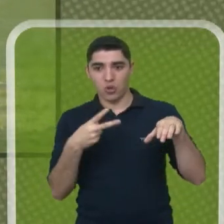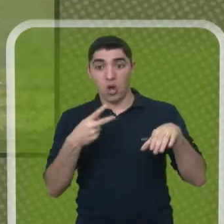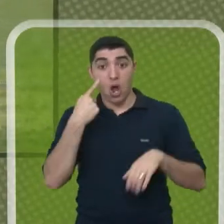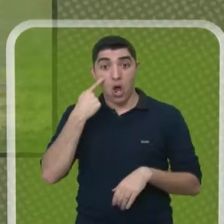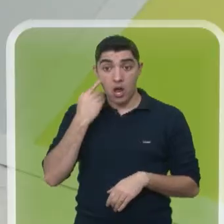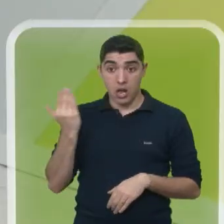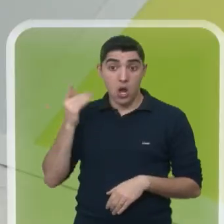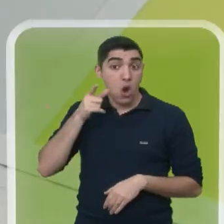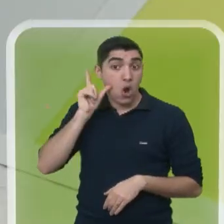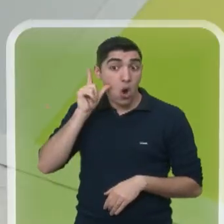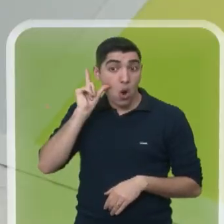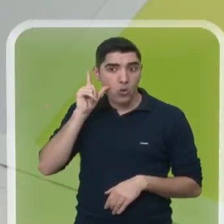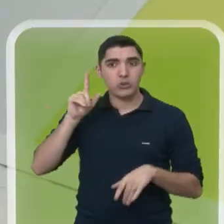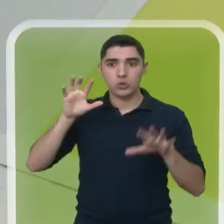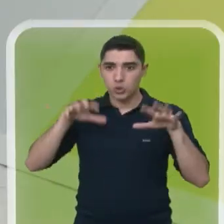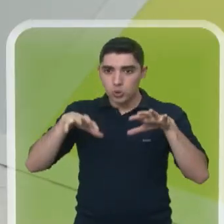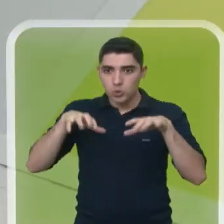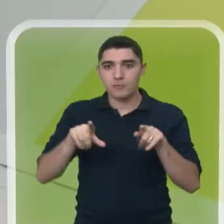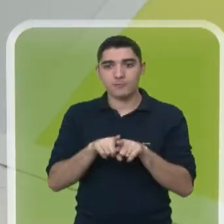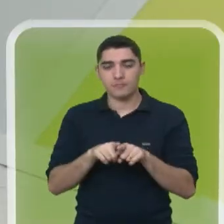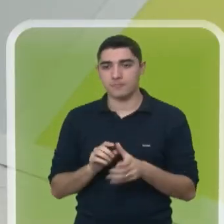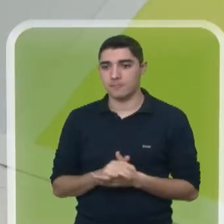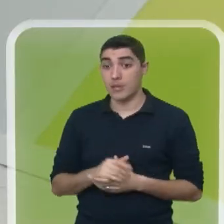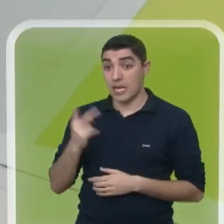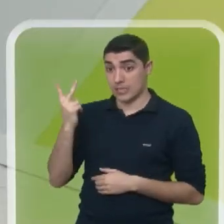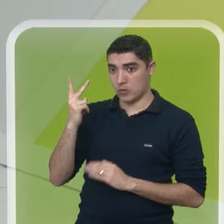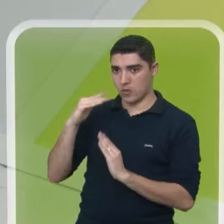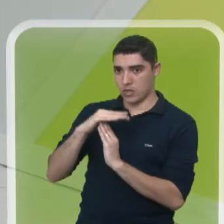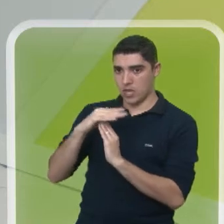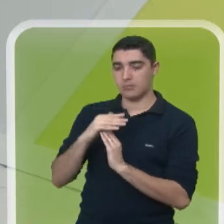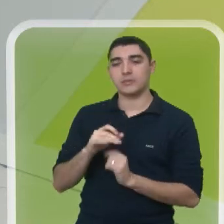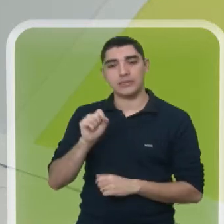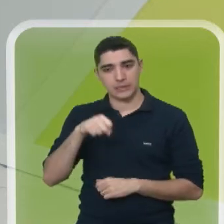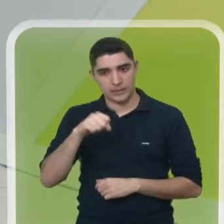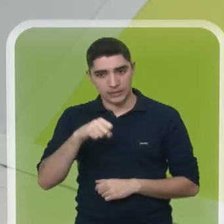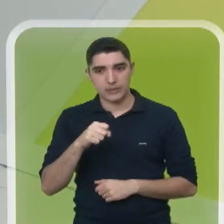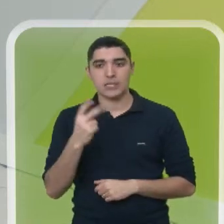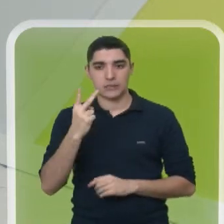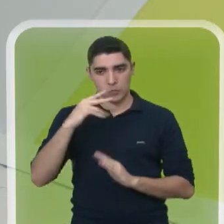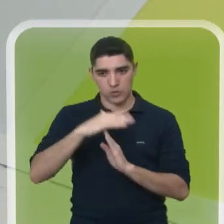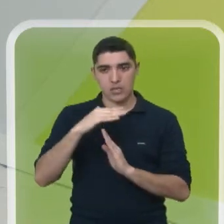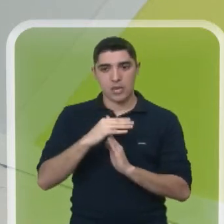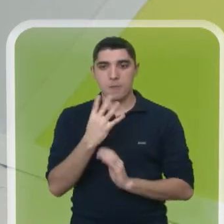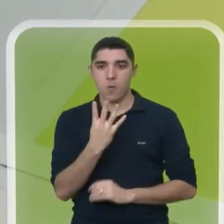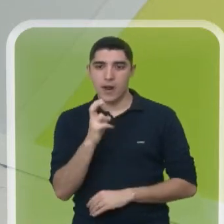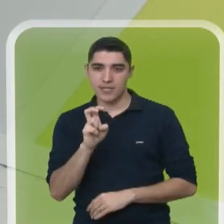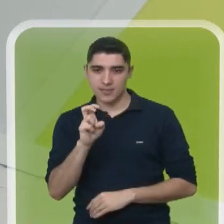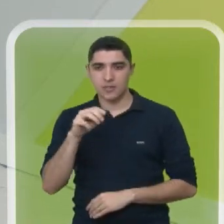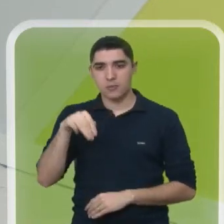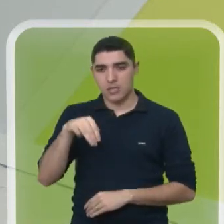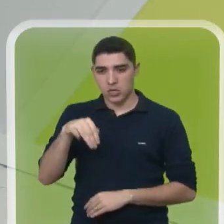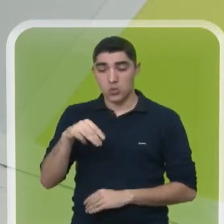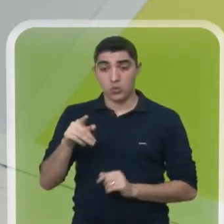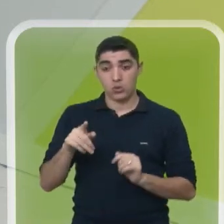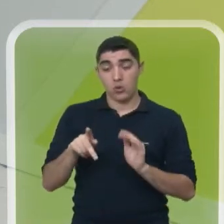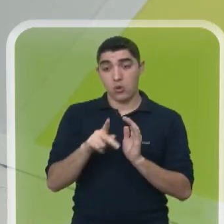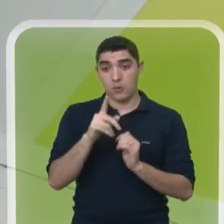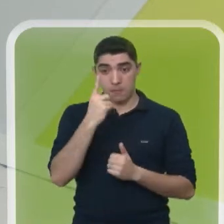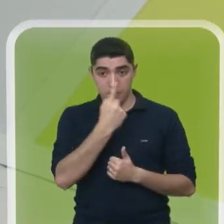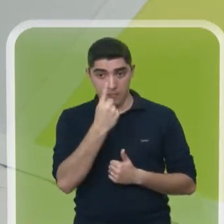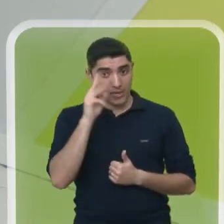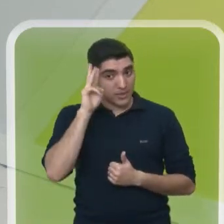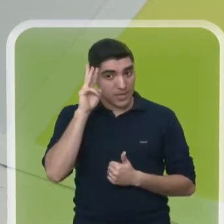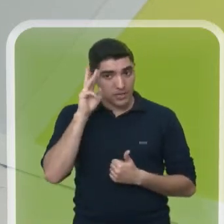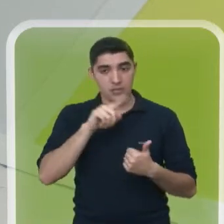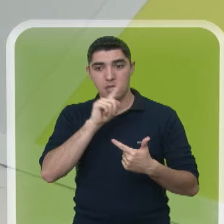ó, do jogo de ontem, também com muita chuva. Tempo. Oi? Segundo tempo. Segundo tempo, exatamente. Segundo tempo. Foi disputado os 45 na terça-feira e outros 45 ontem